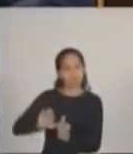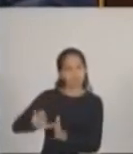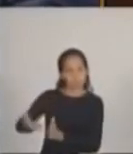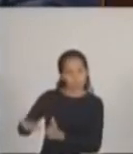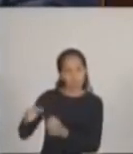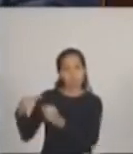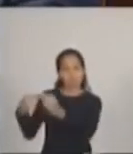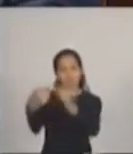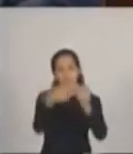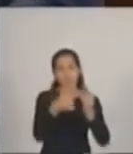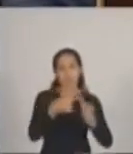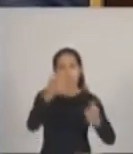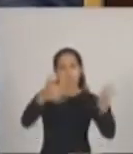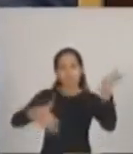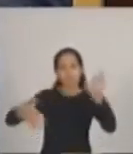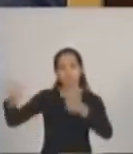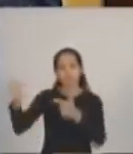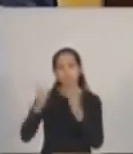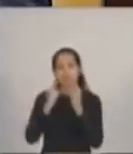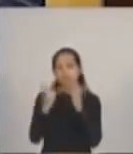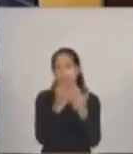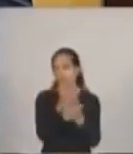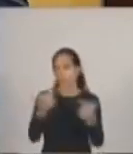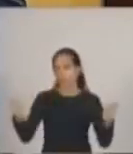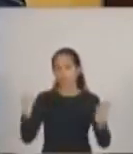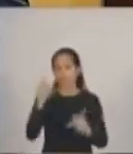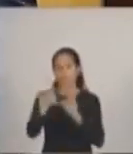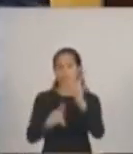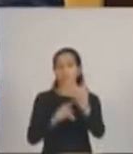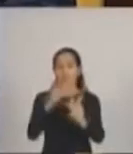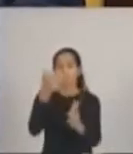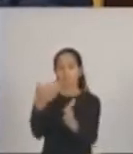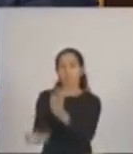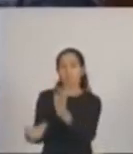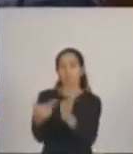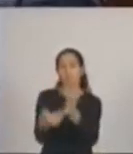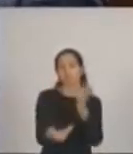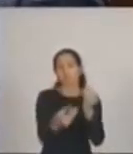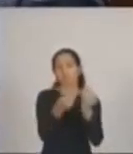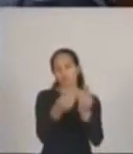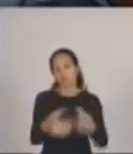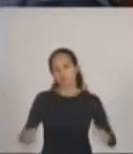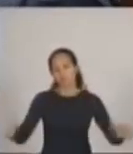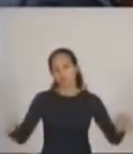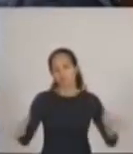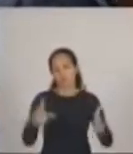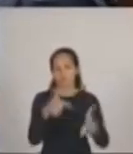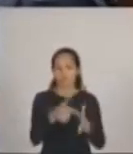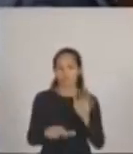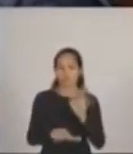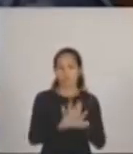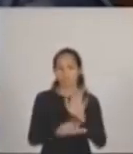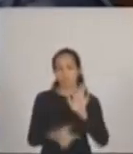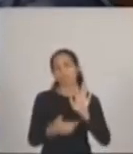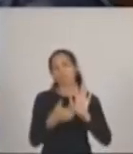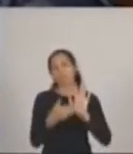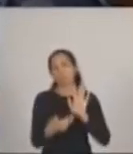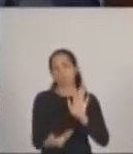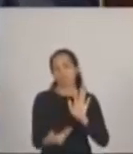municípios afetados, a população, perdendo-se dessa forma o objeto da lei. Ora, se ela